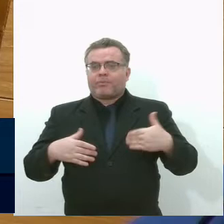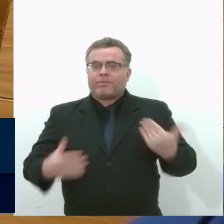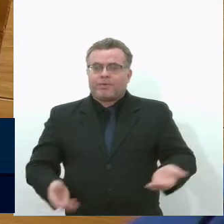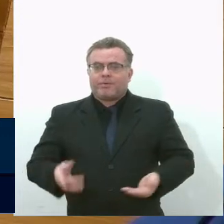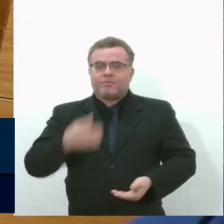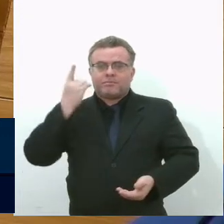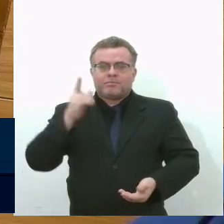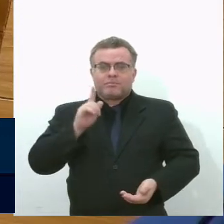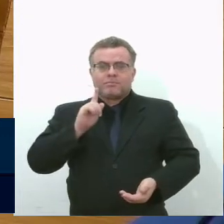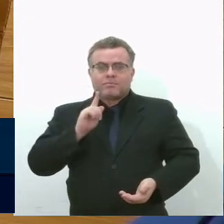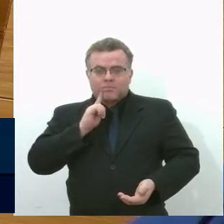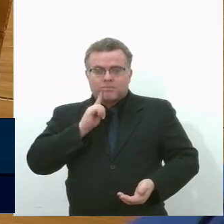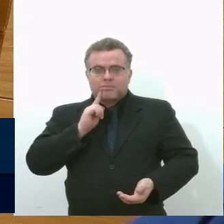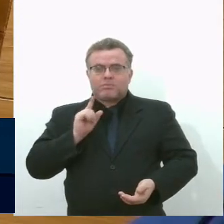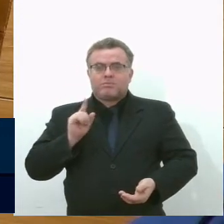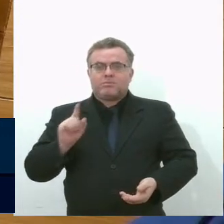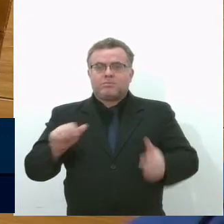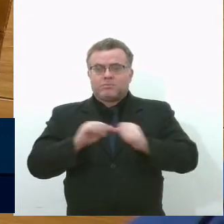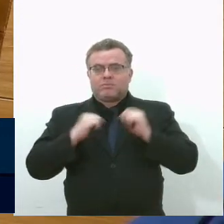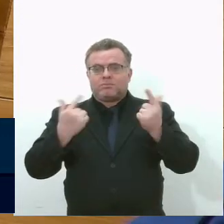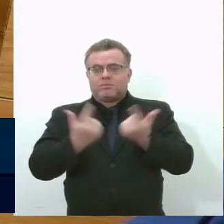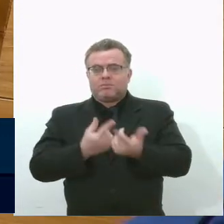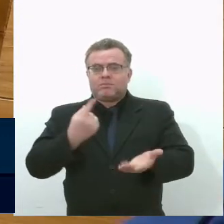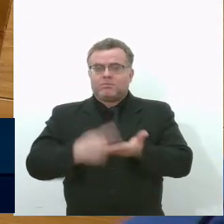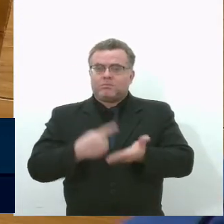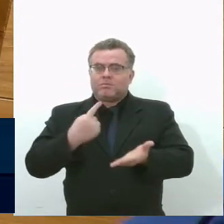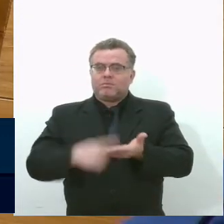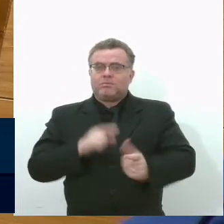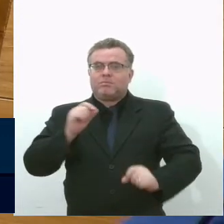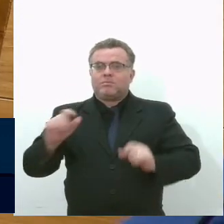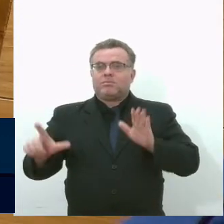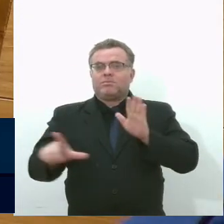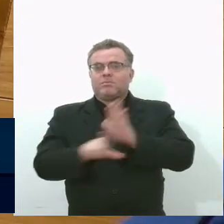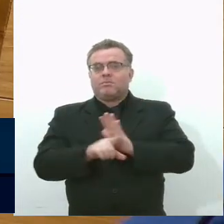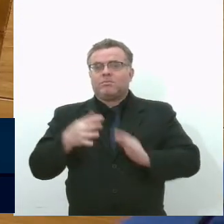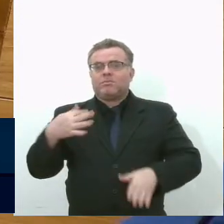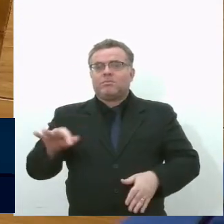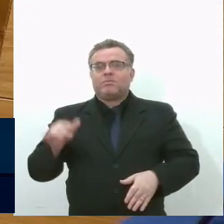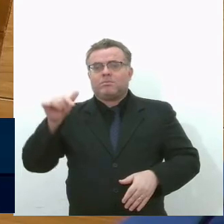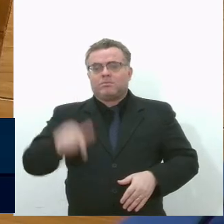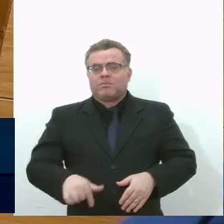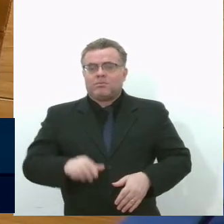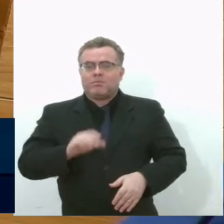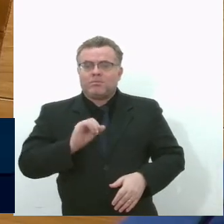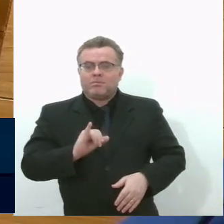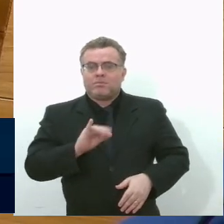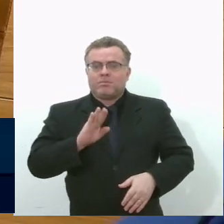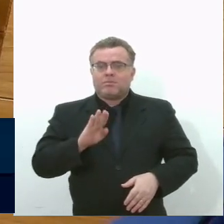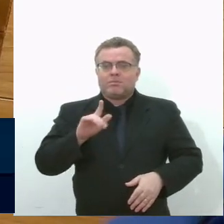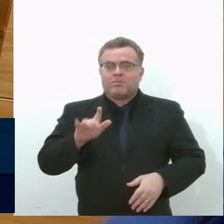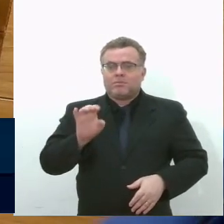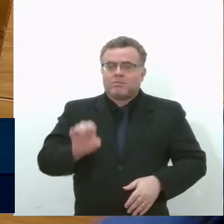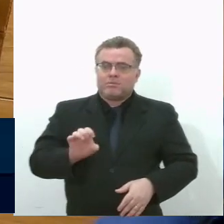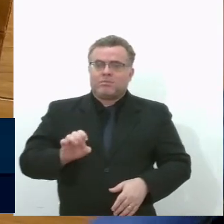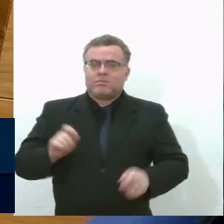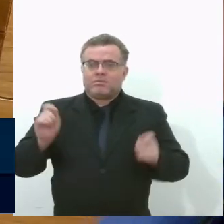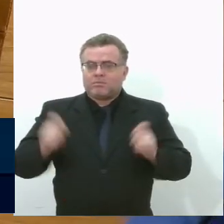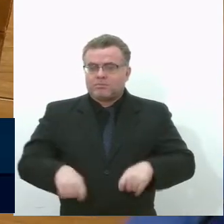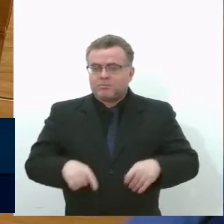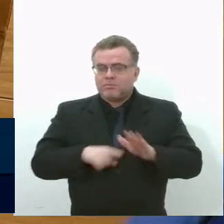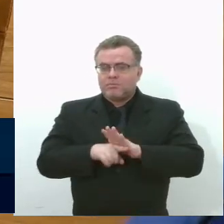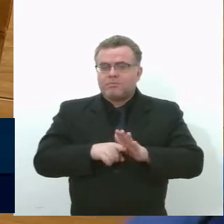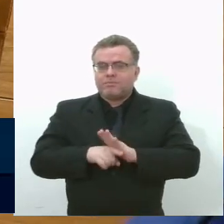hoje tem poderes, tem, porque tem agora uma lei federal que o próprio IBGE, que nós, já, através da Assembleia Legislativa, e Vossa